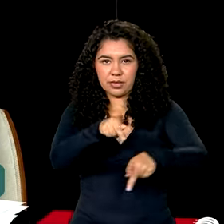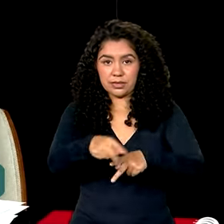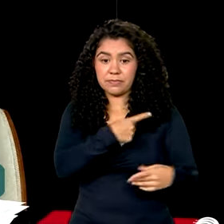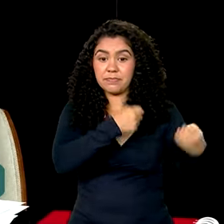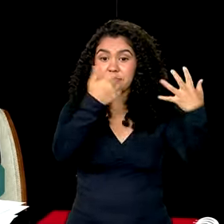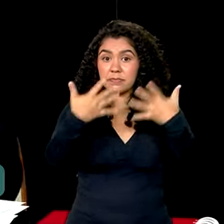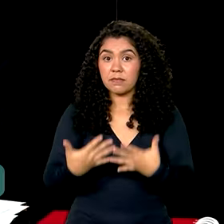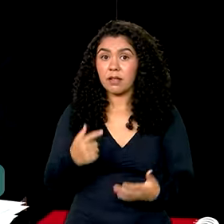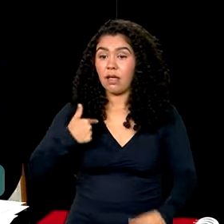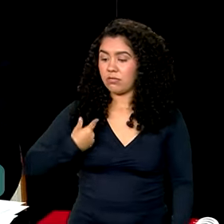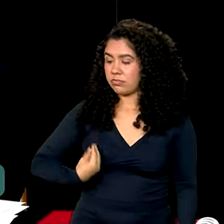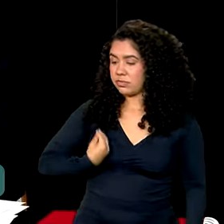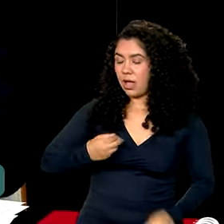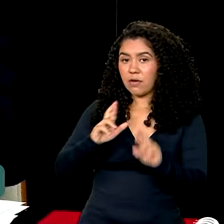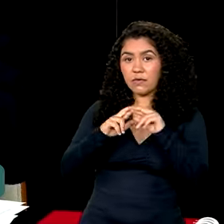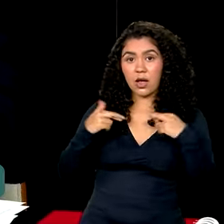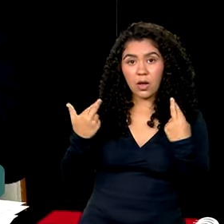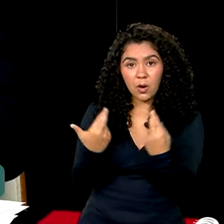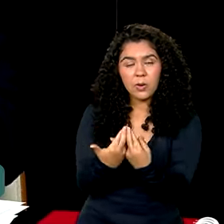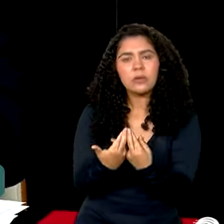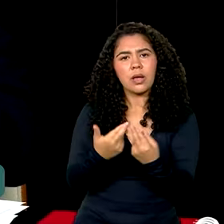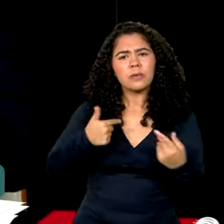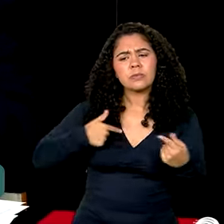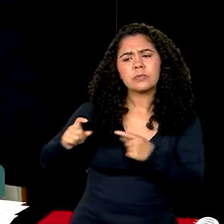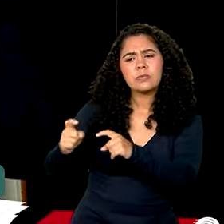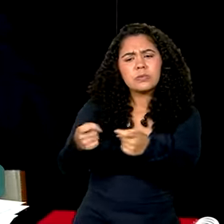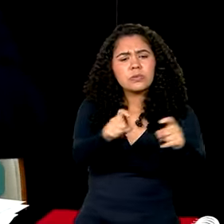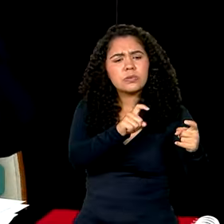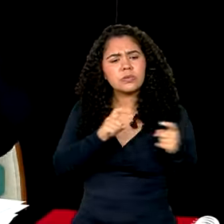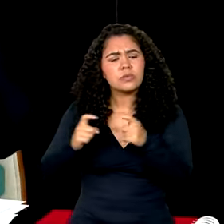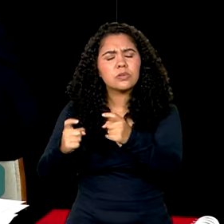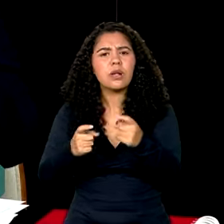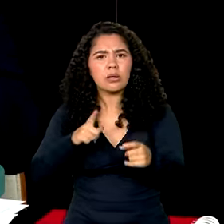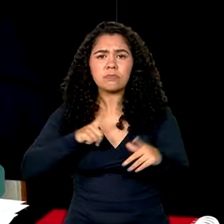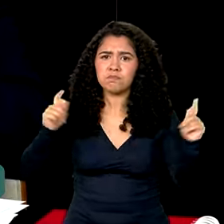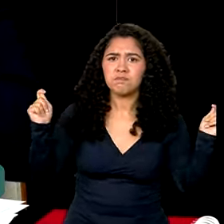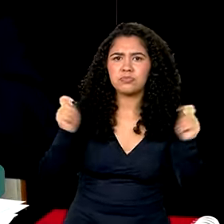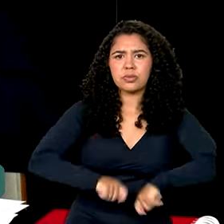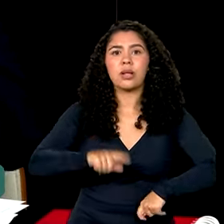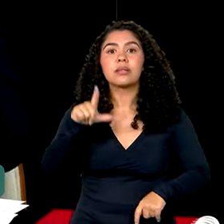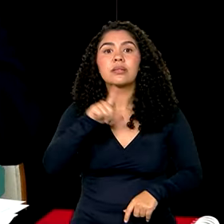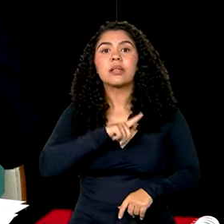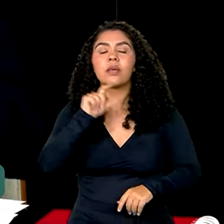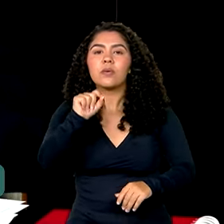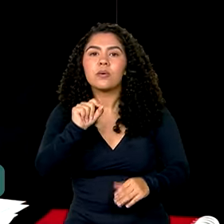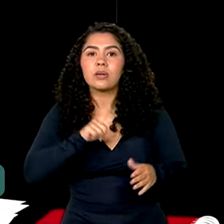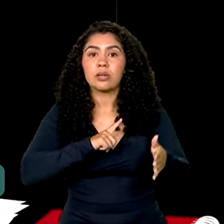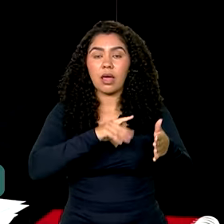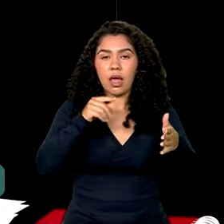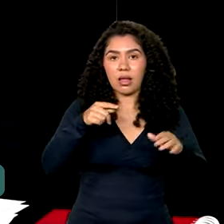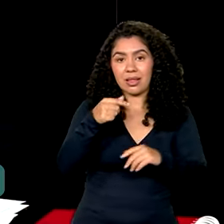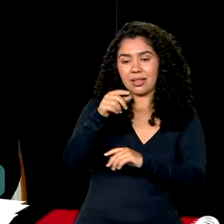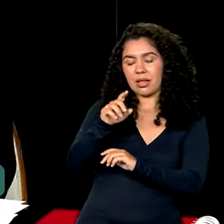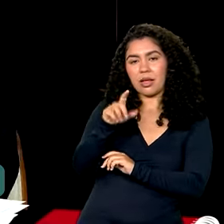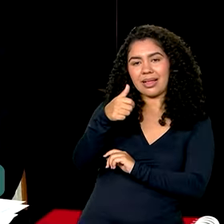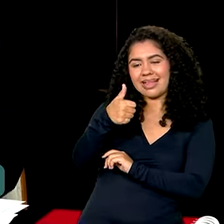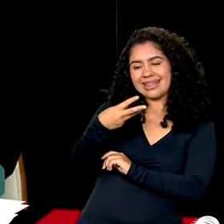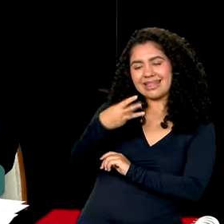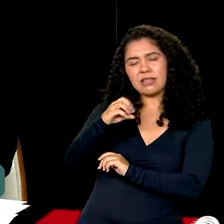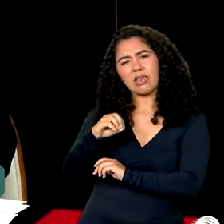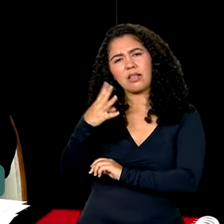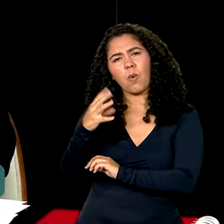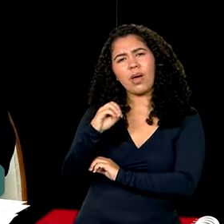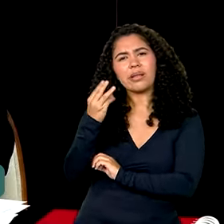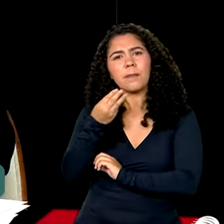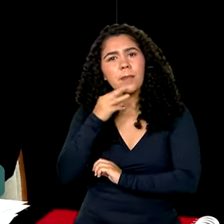Eu estava numa reunião do orçamento discutindo que nós temos possibilidade de ter um déficit de 30, de 40 bilhões de reais. Aí eu fico